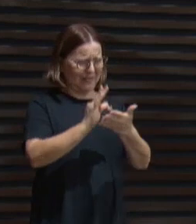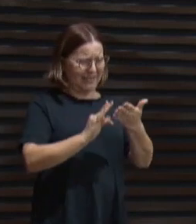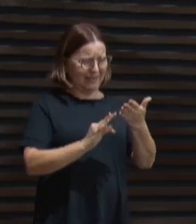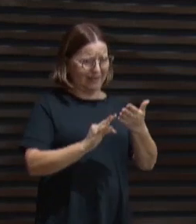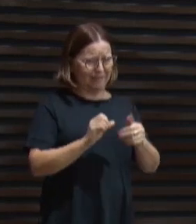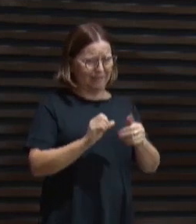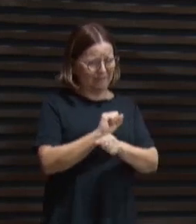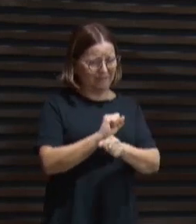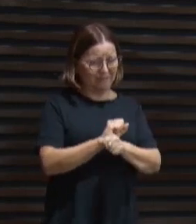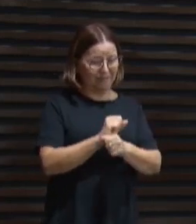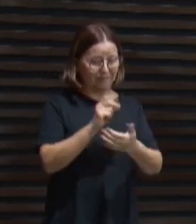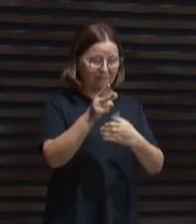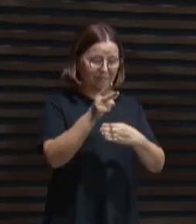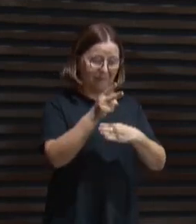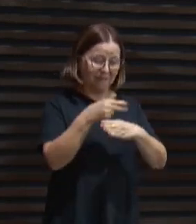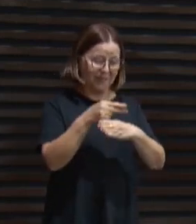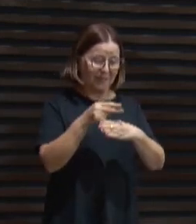peraí.